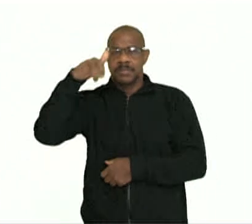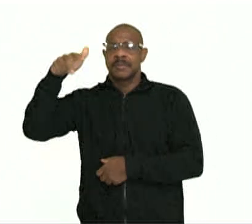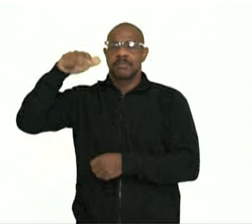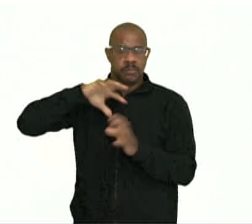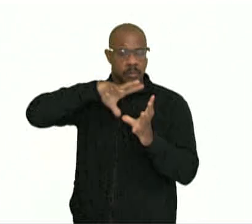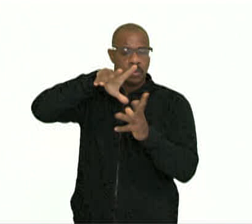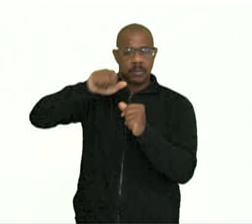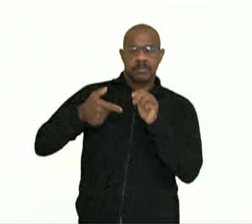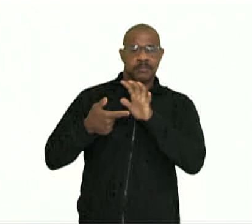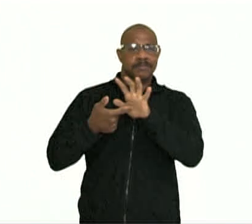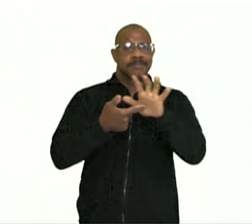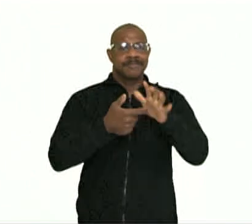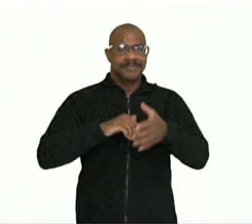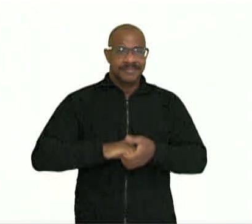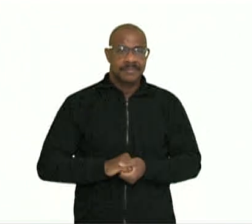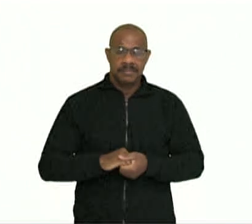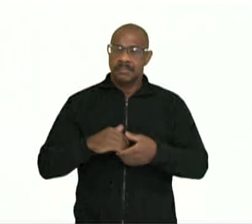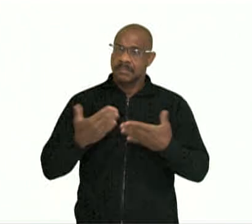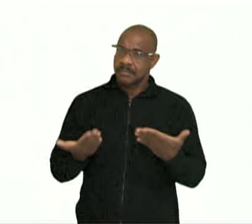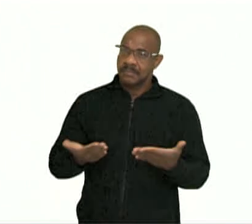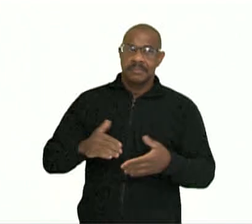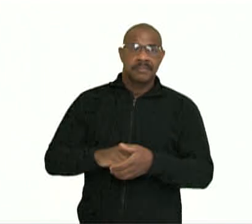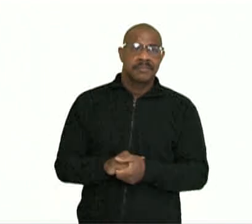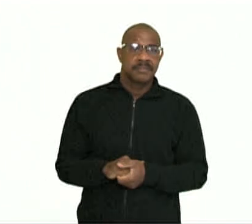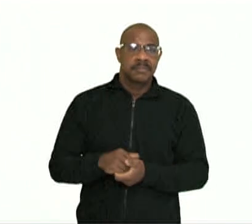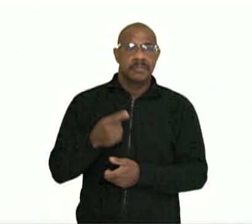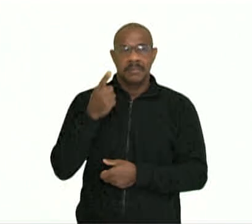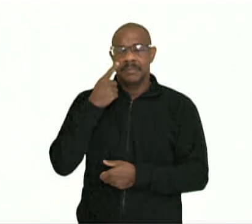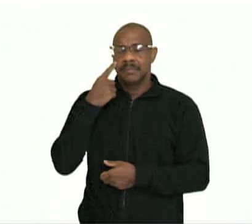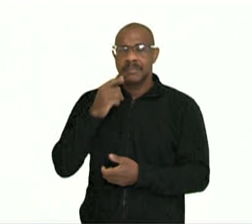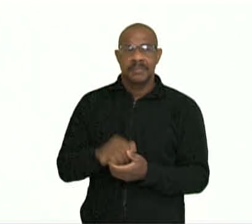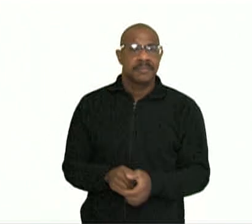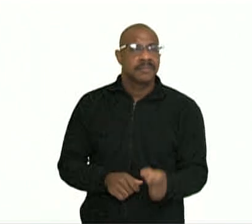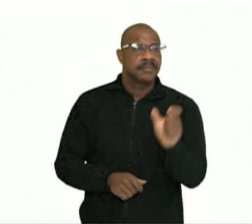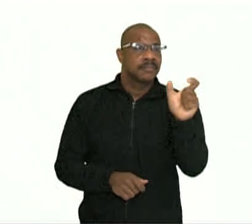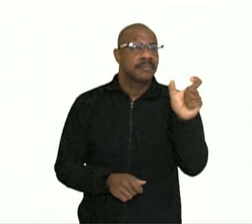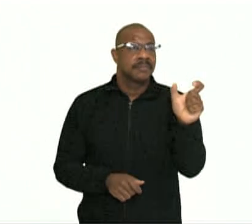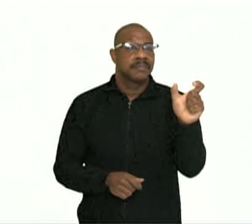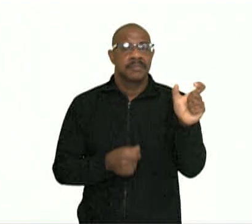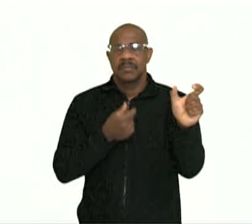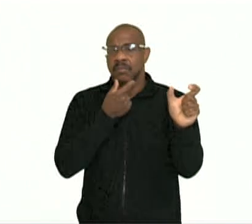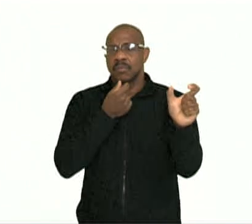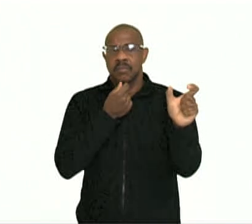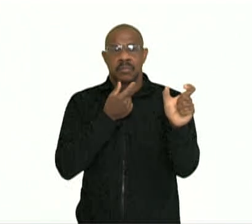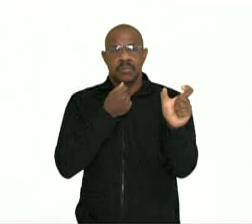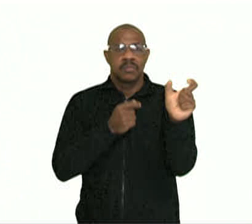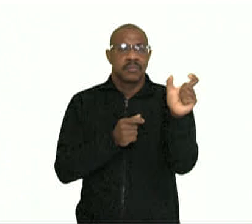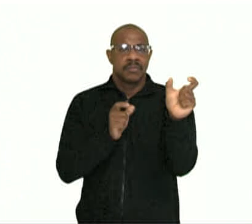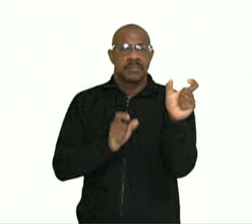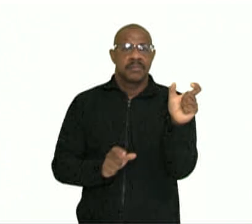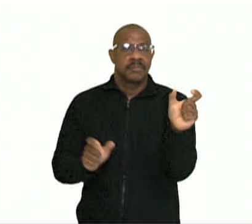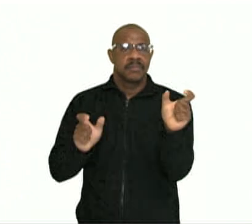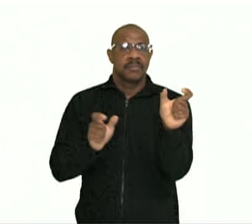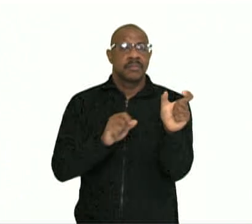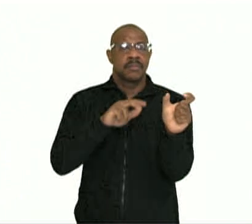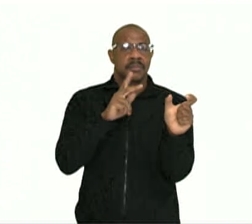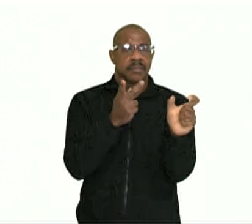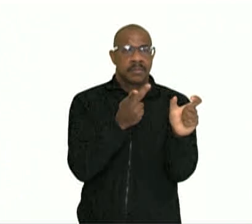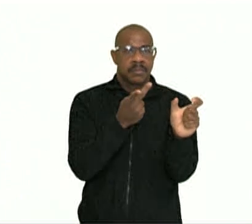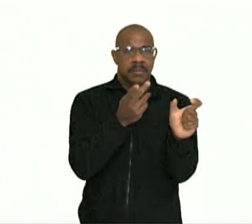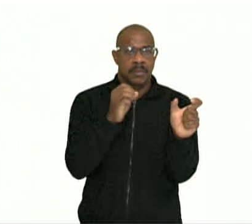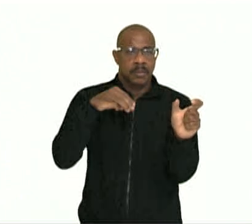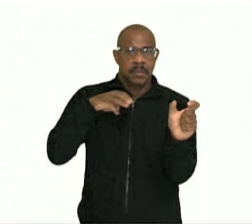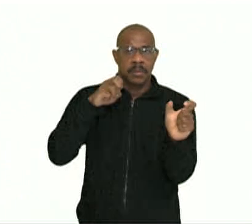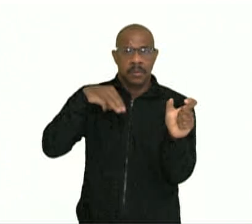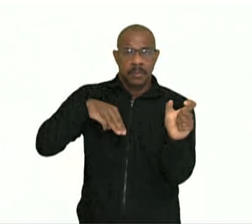humanidade. Olhe o jogo de palavras, homem e humanidade. Essa